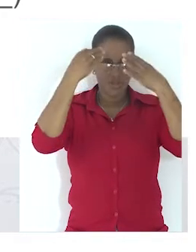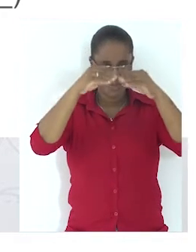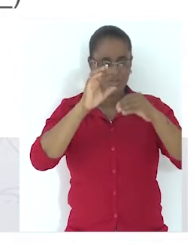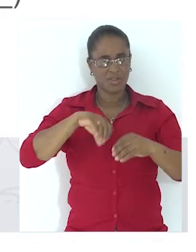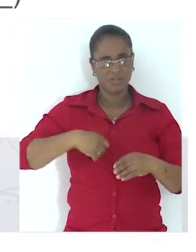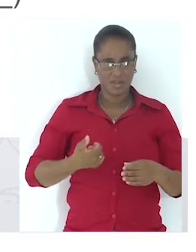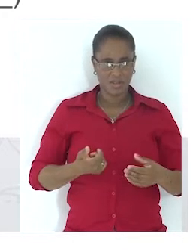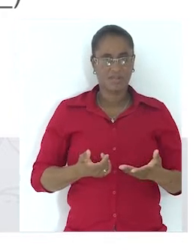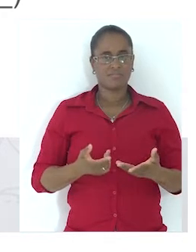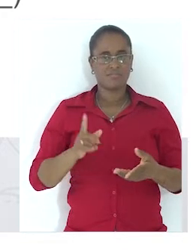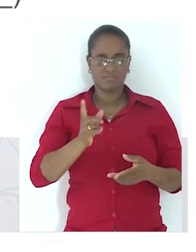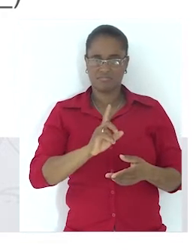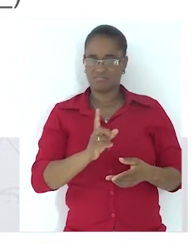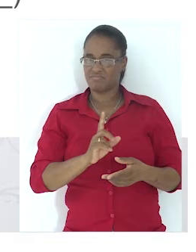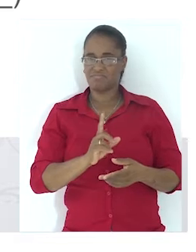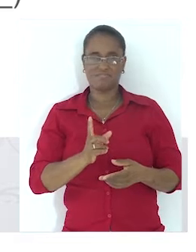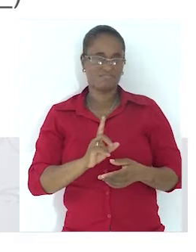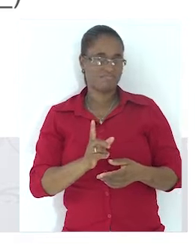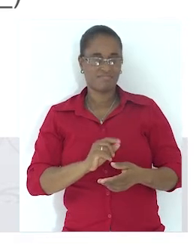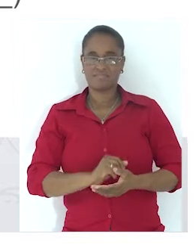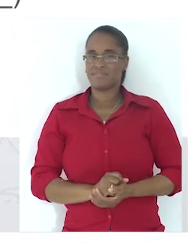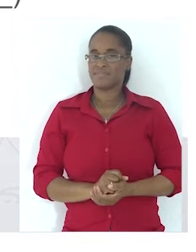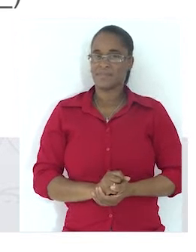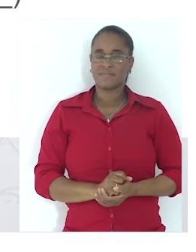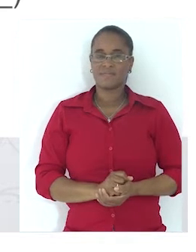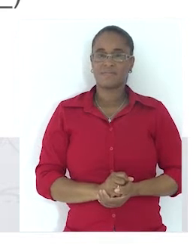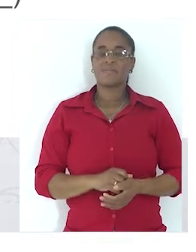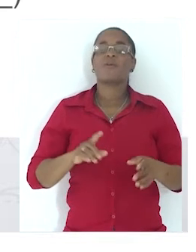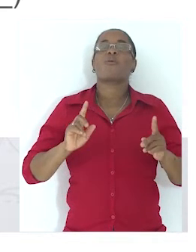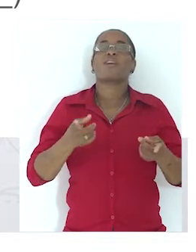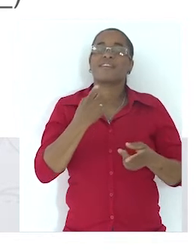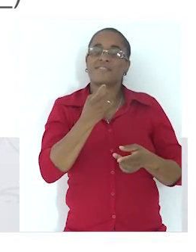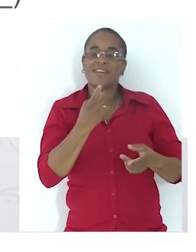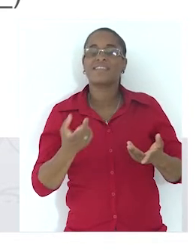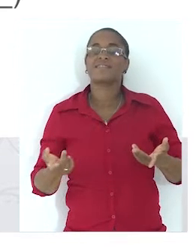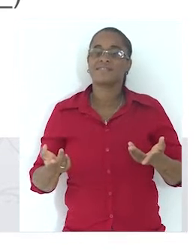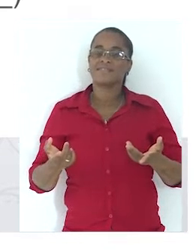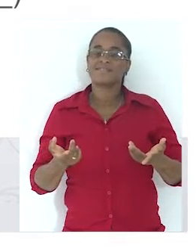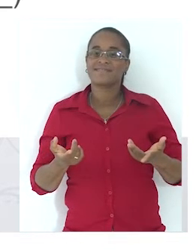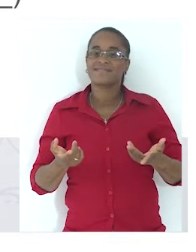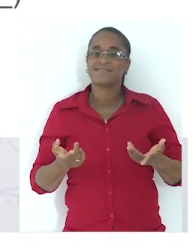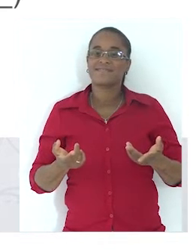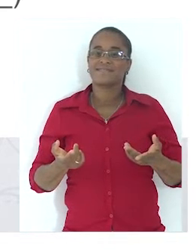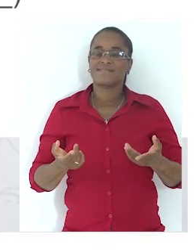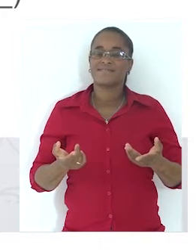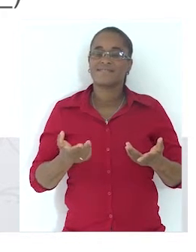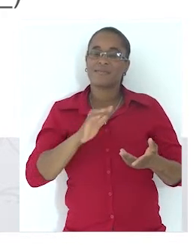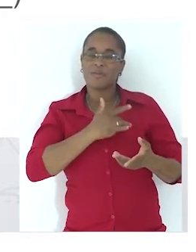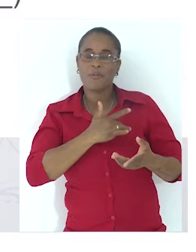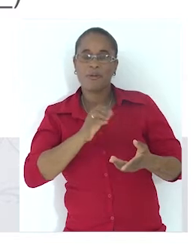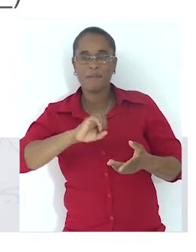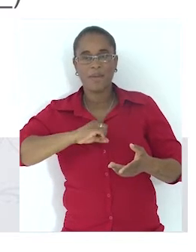Cabo Verde? São desafios? Também não. E o que é que resta, meus amores?